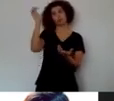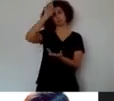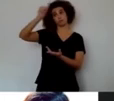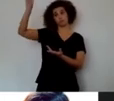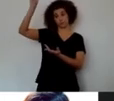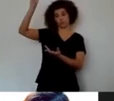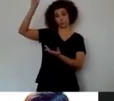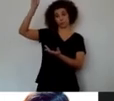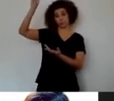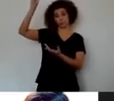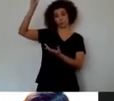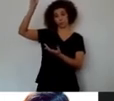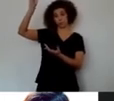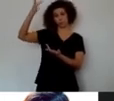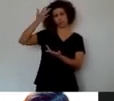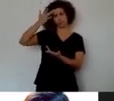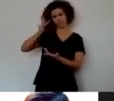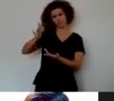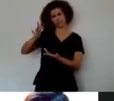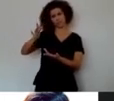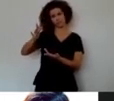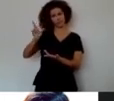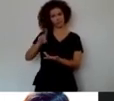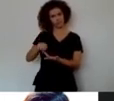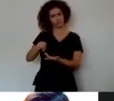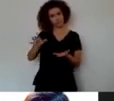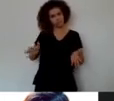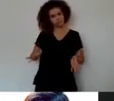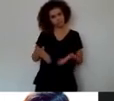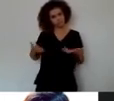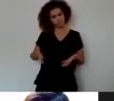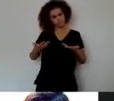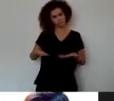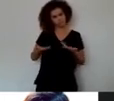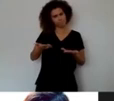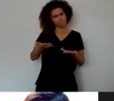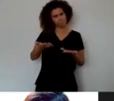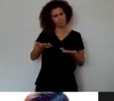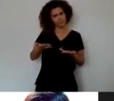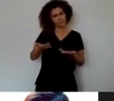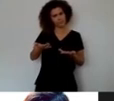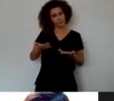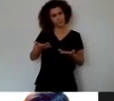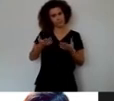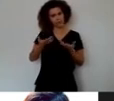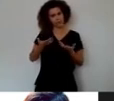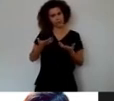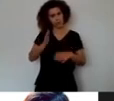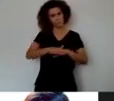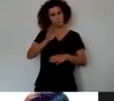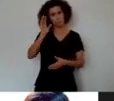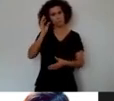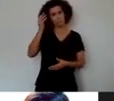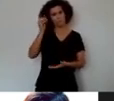missão, ela não é uma missão que promove mais preconceito, mais segregação e mais culpa.